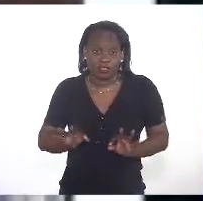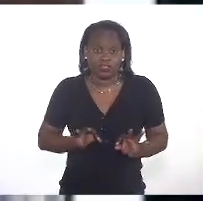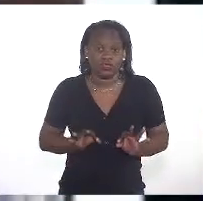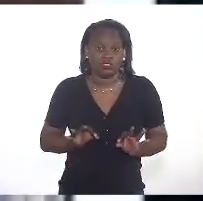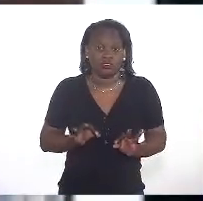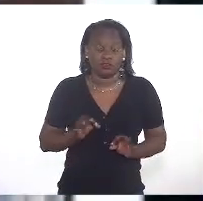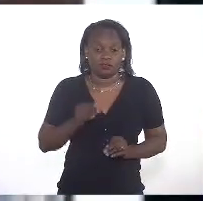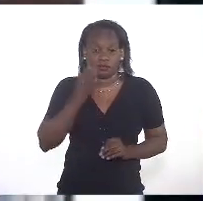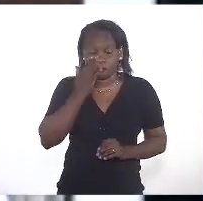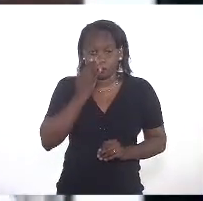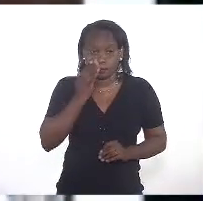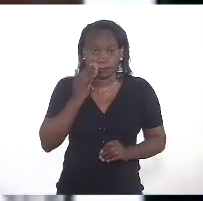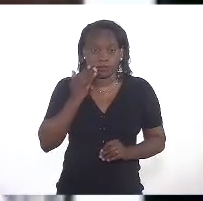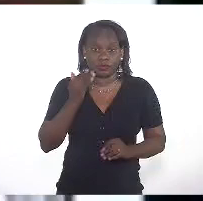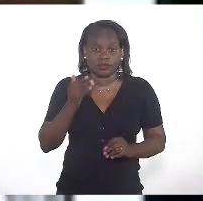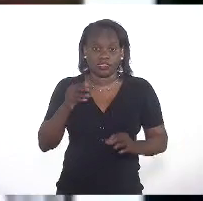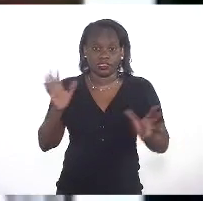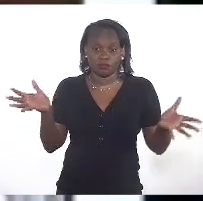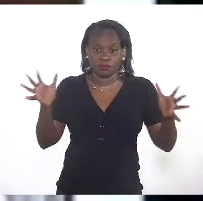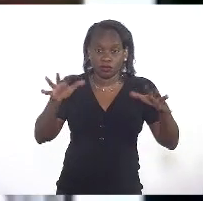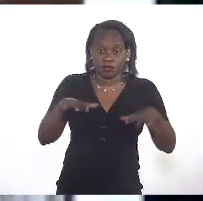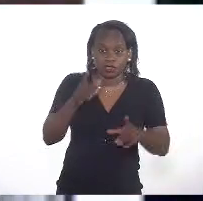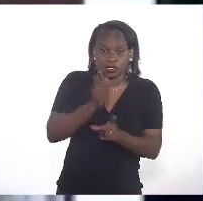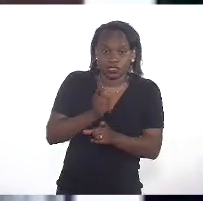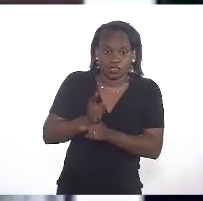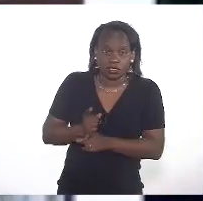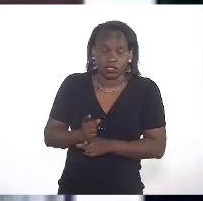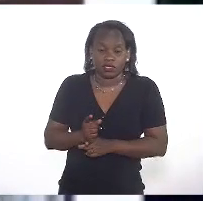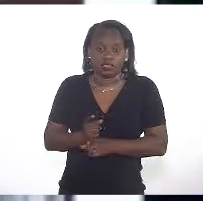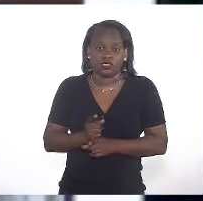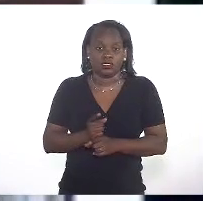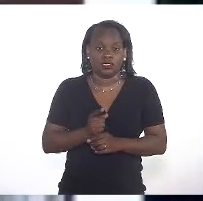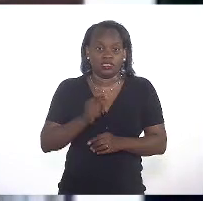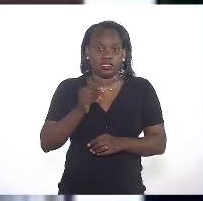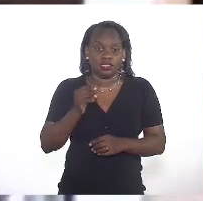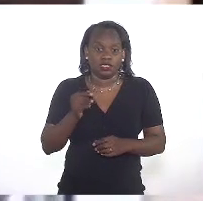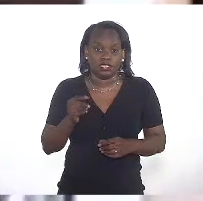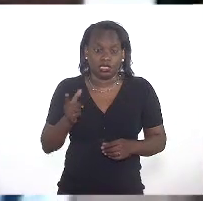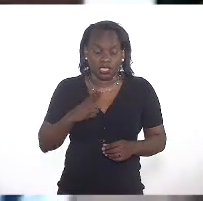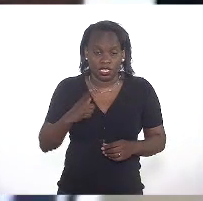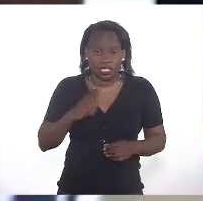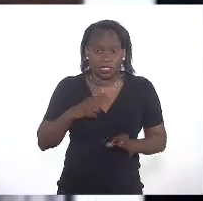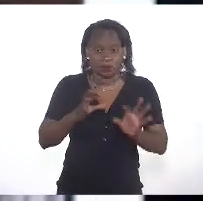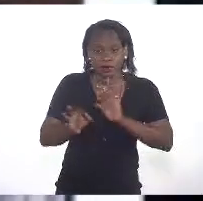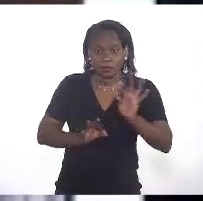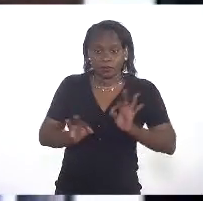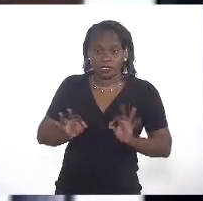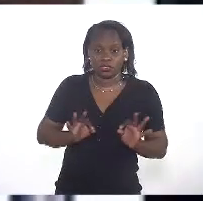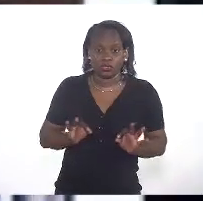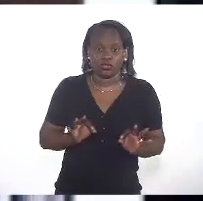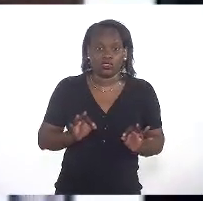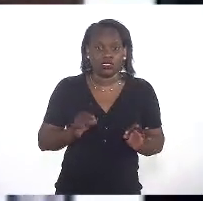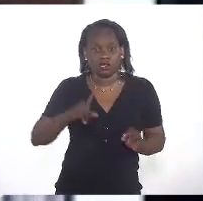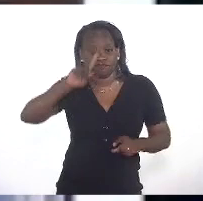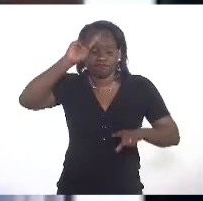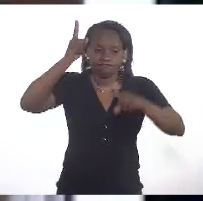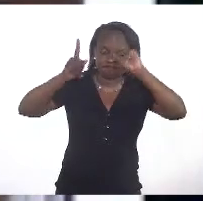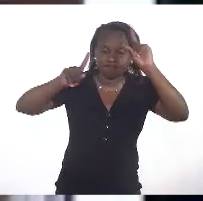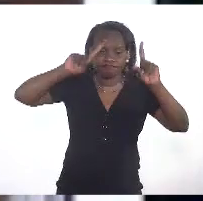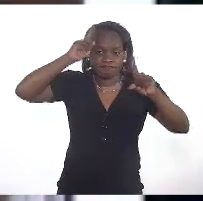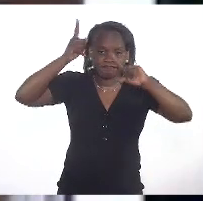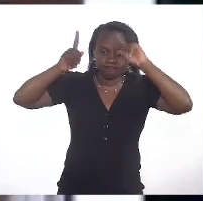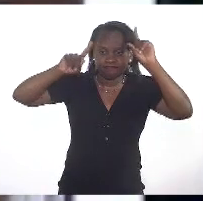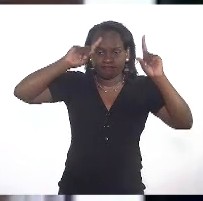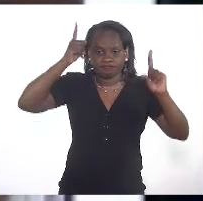produzidas, né? Esses encontros online produzidos, a